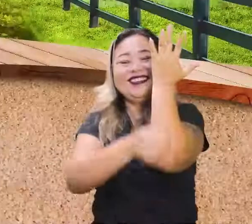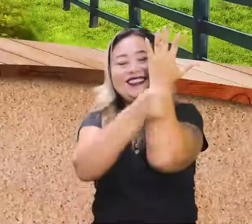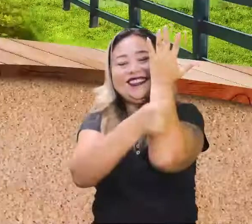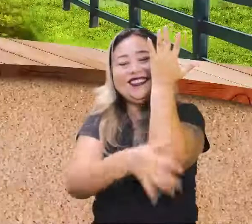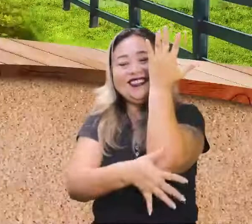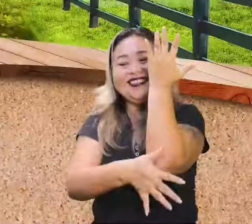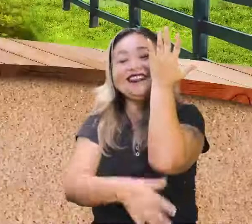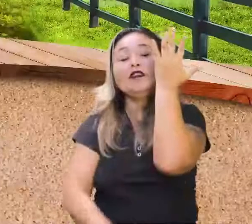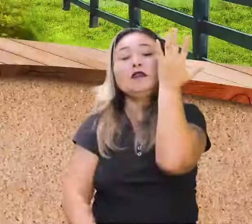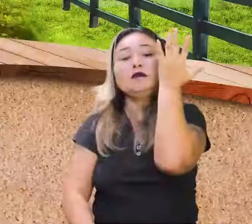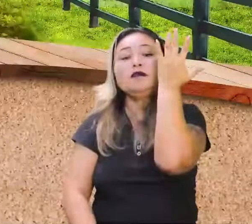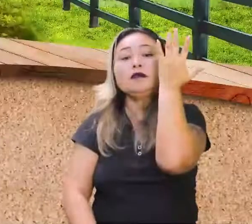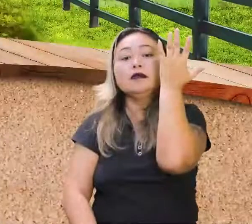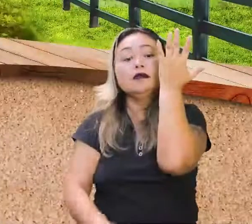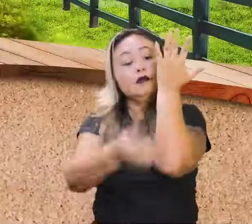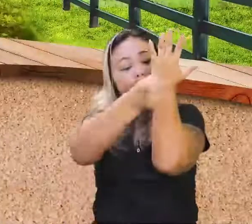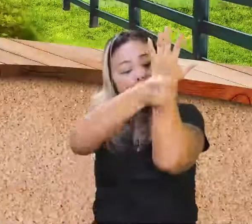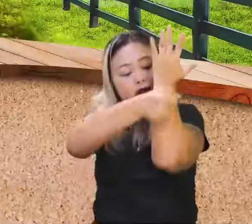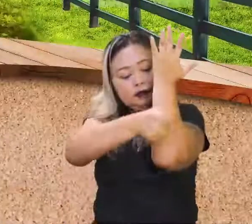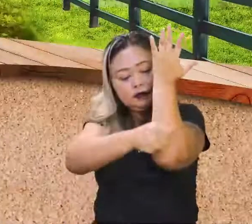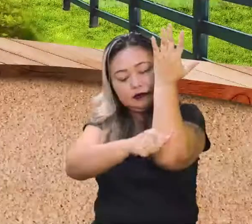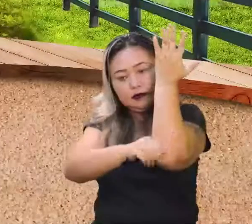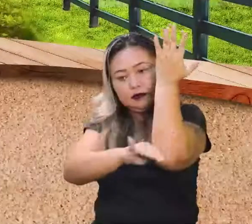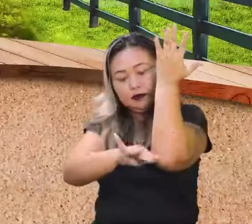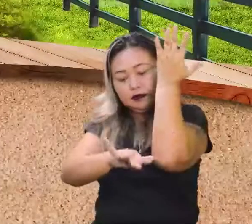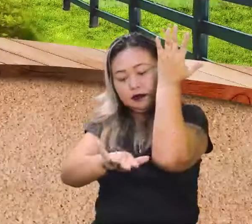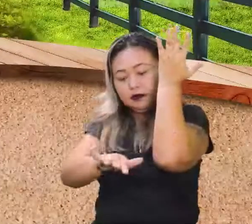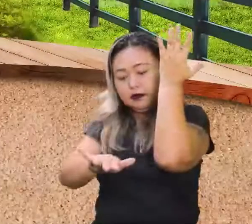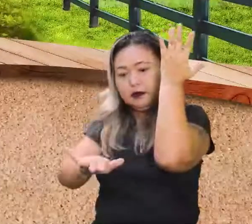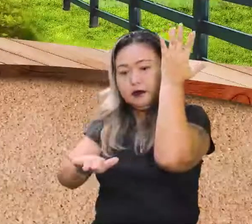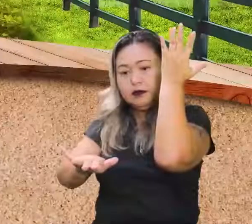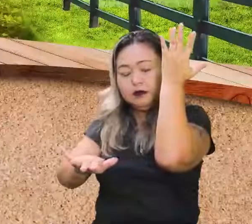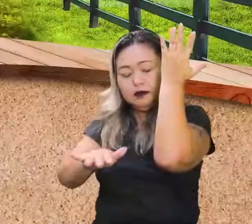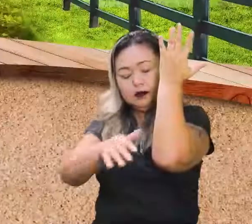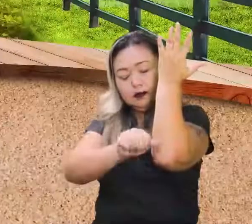Isso, agora. Aí, merda.